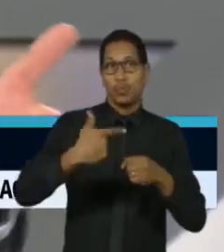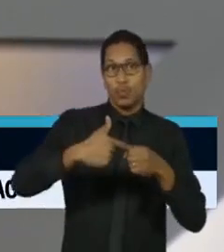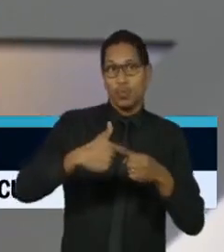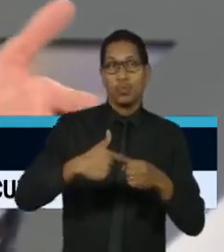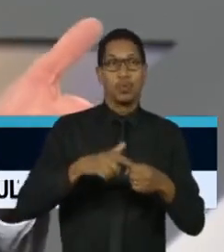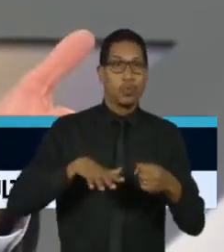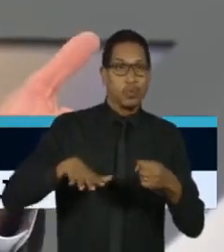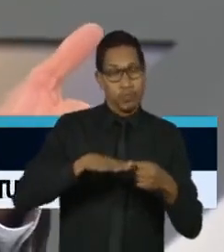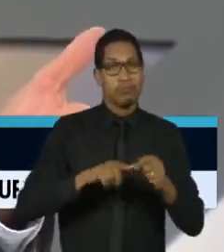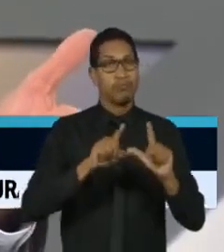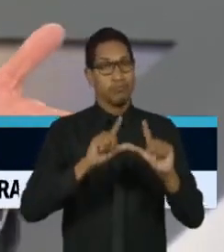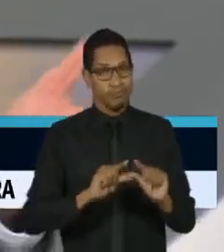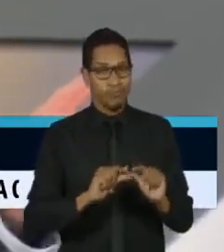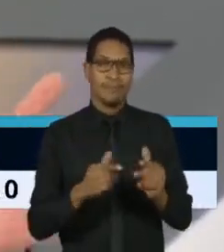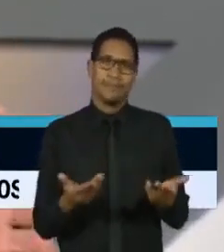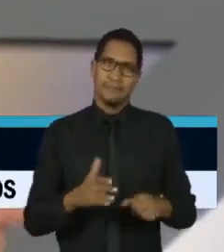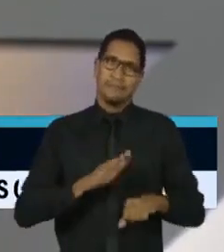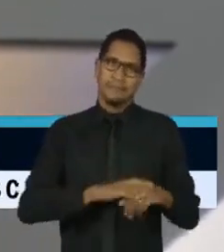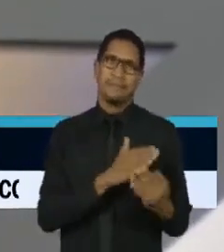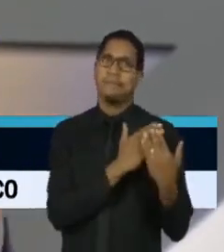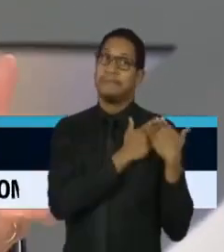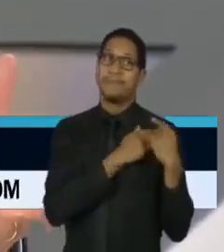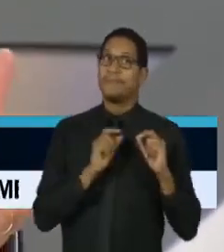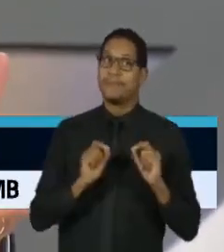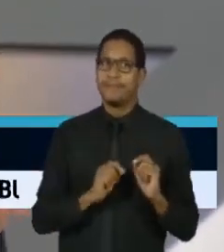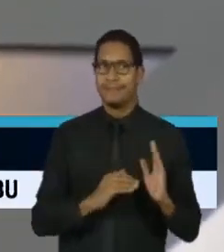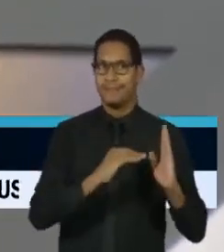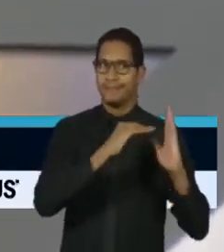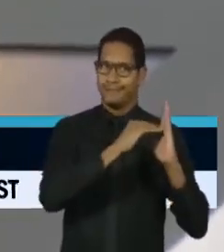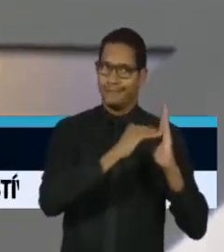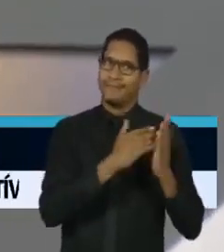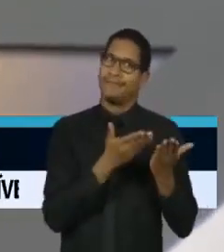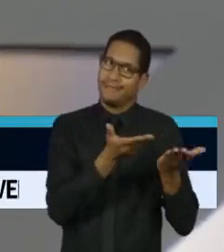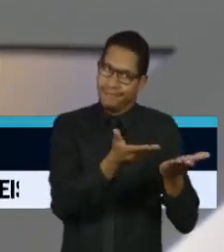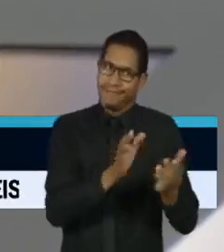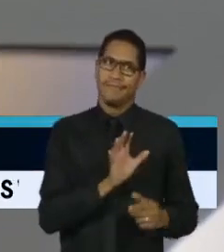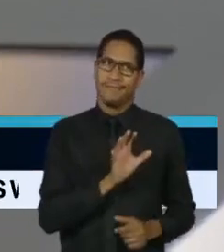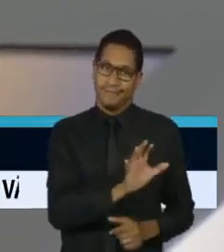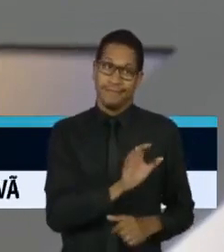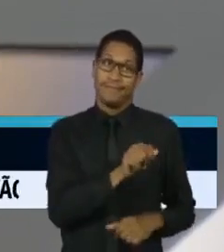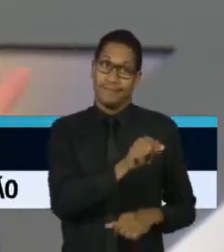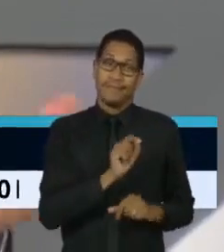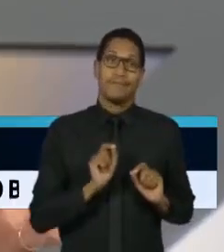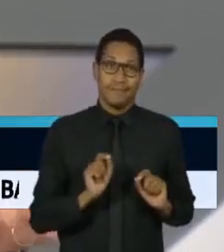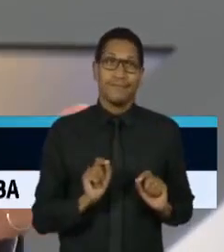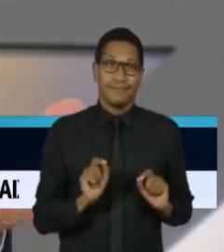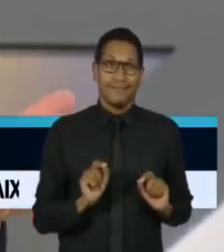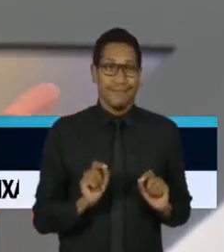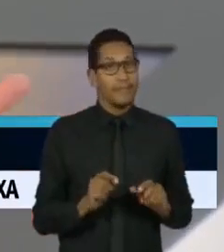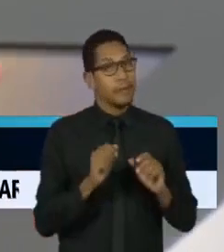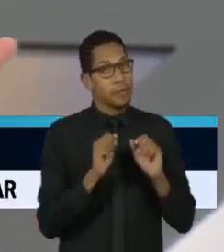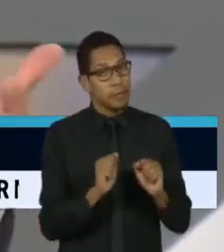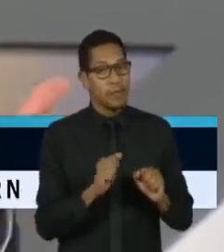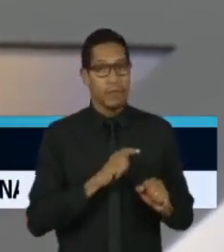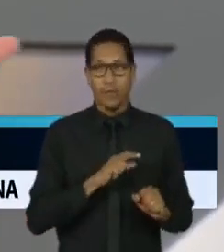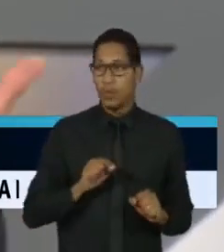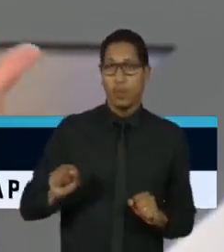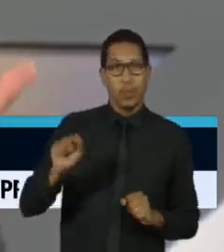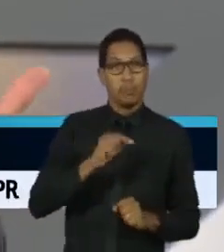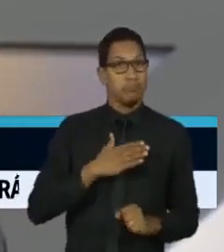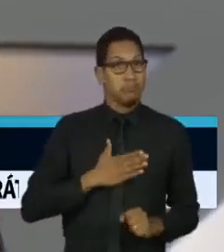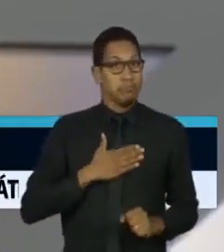de combustível agora cabe ao Senado é fazer coloca uma pressão de fato subir estrelado numa mim e pode ser popular